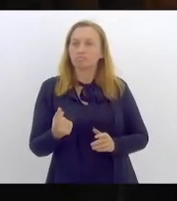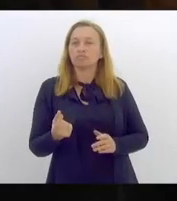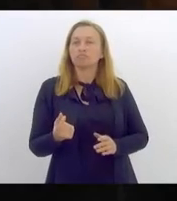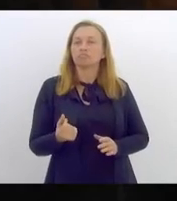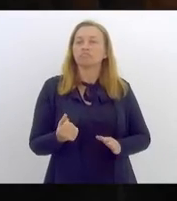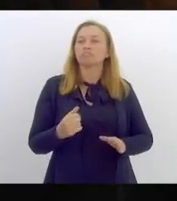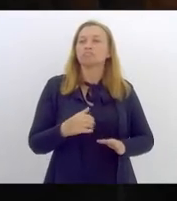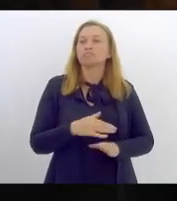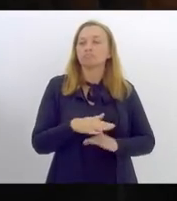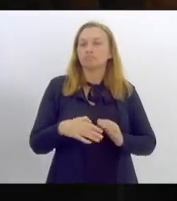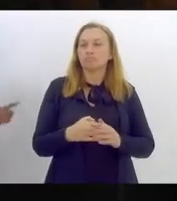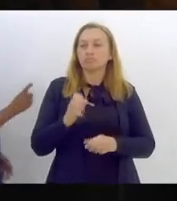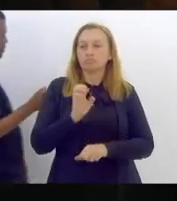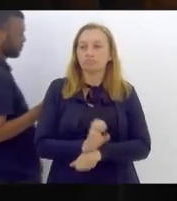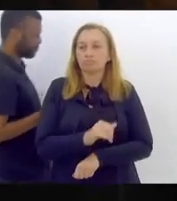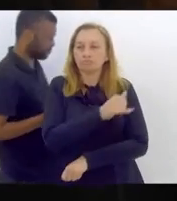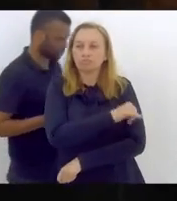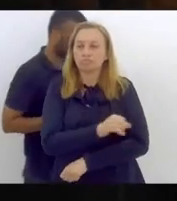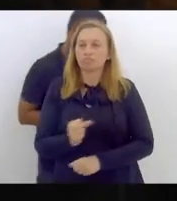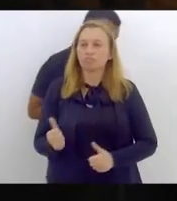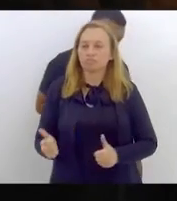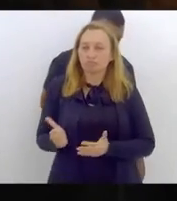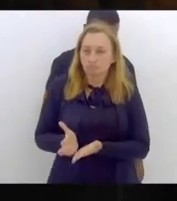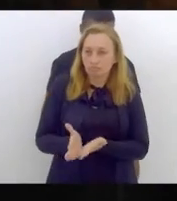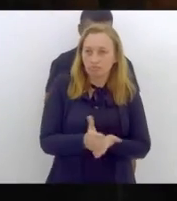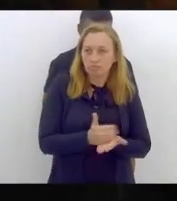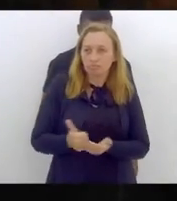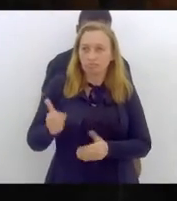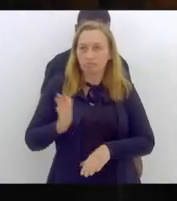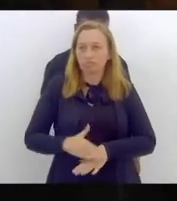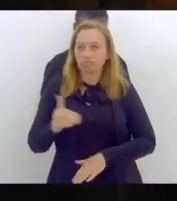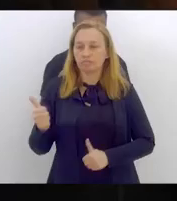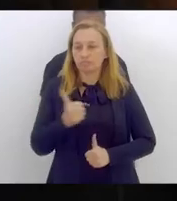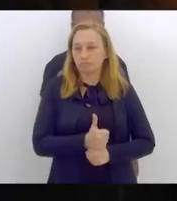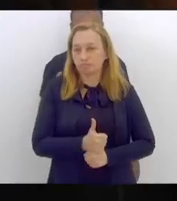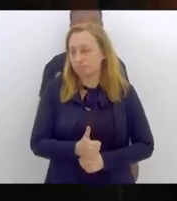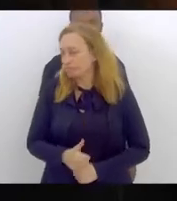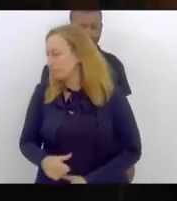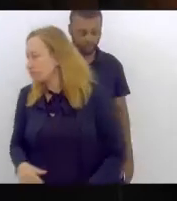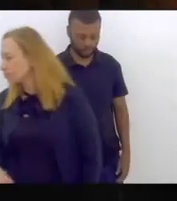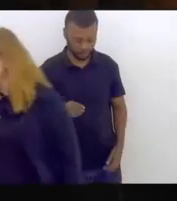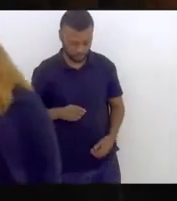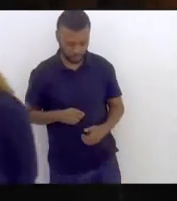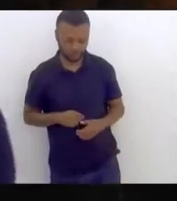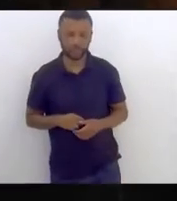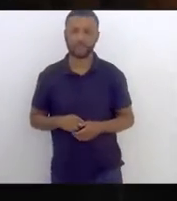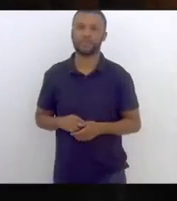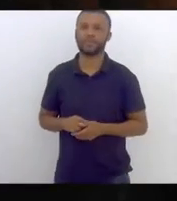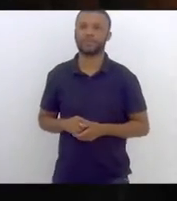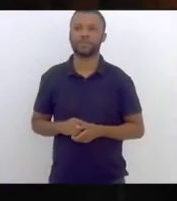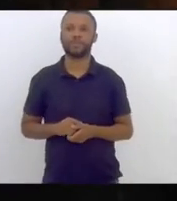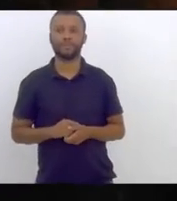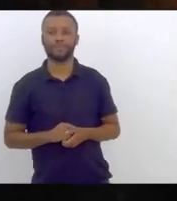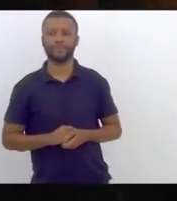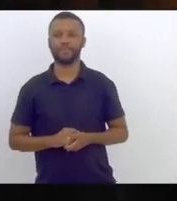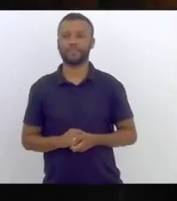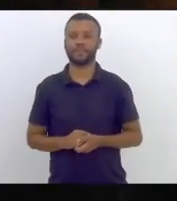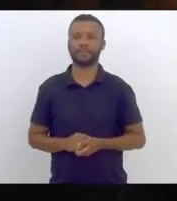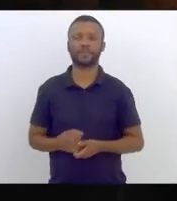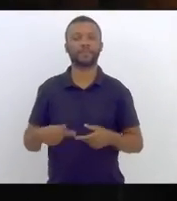de Janeiro, o Estado poderia ter arrecadado mais, visto que pretende ainda